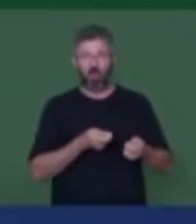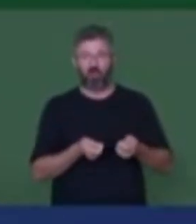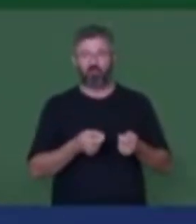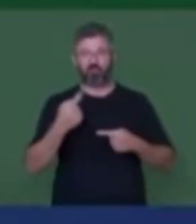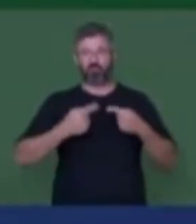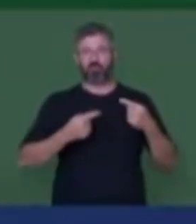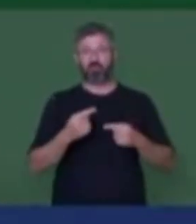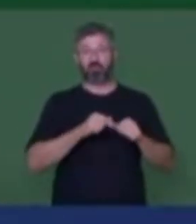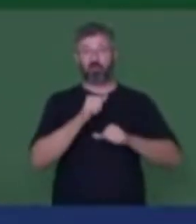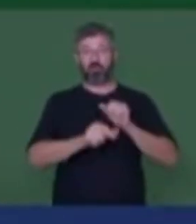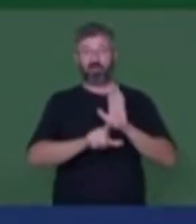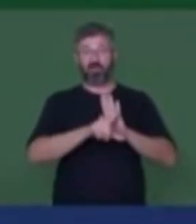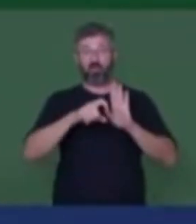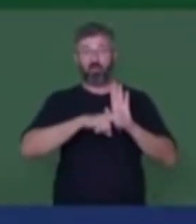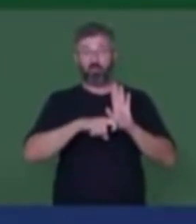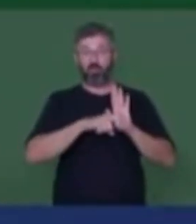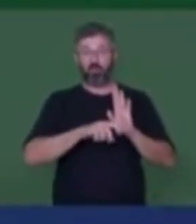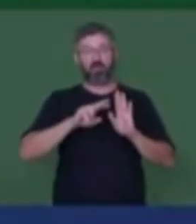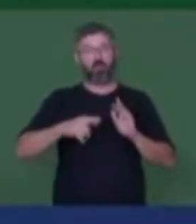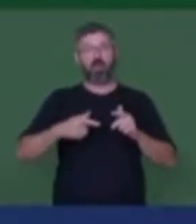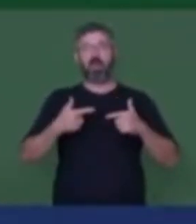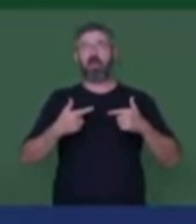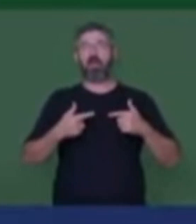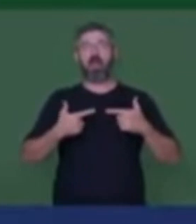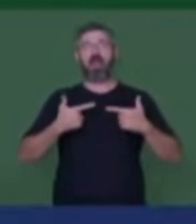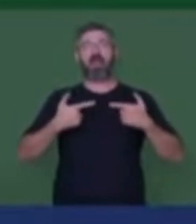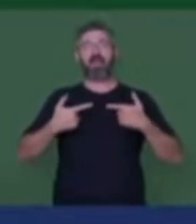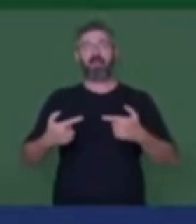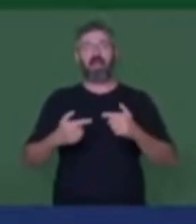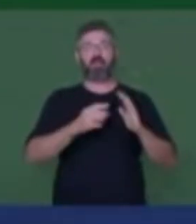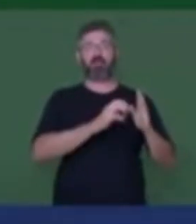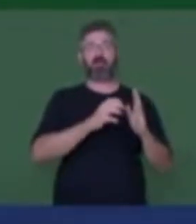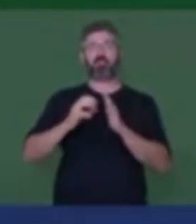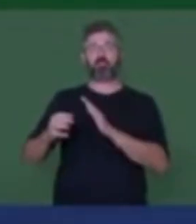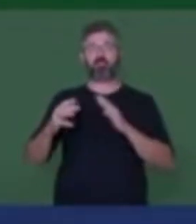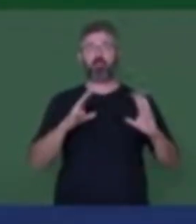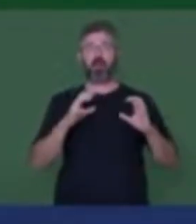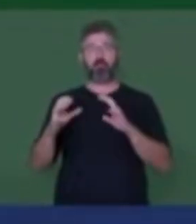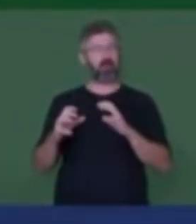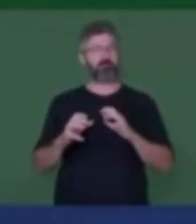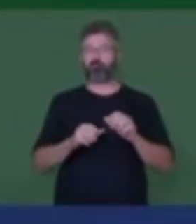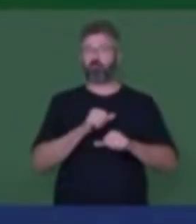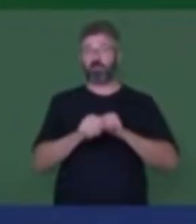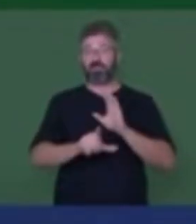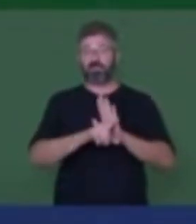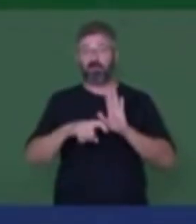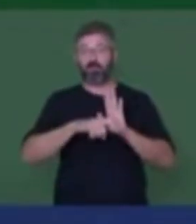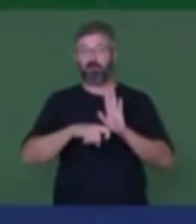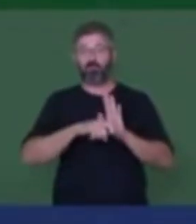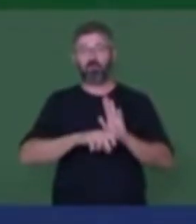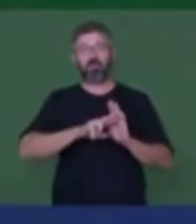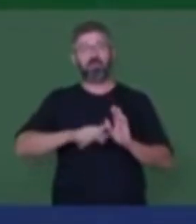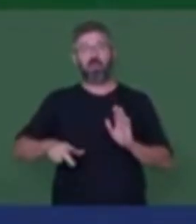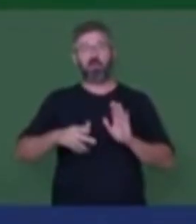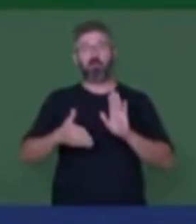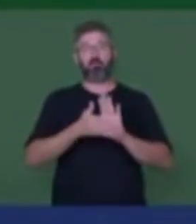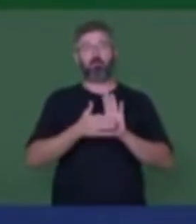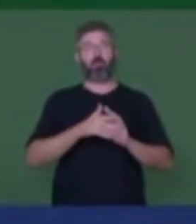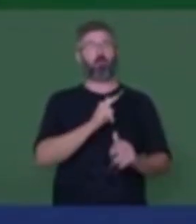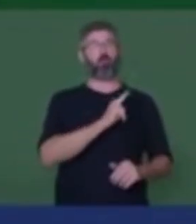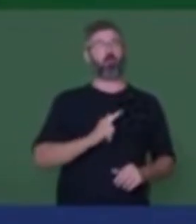Reforma tributária não é batalha político-partidária. Reforma tributária não é pauta de